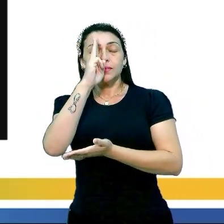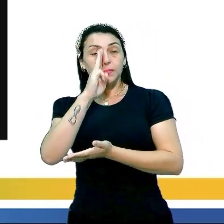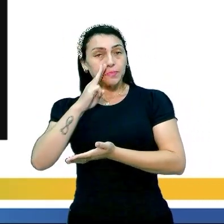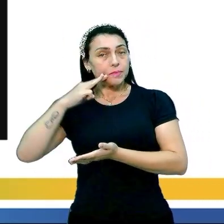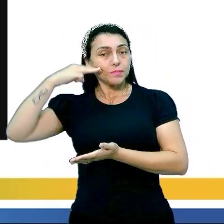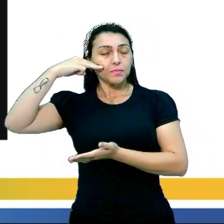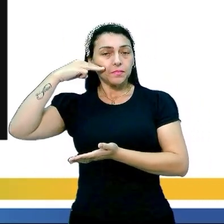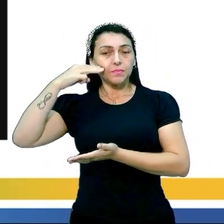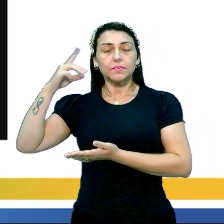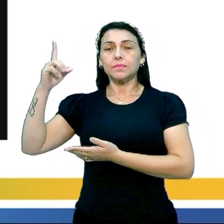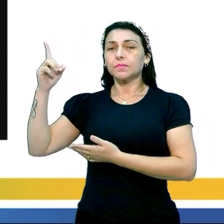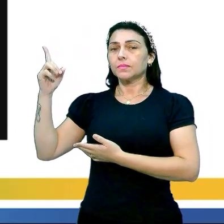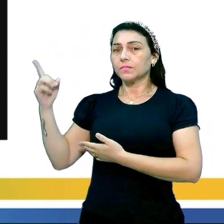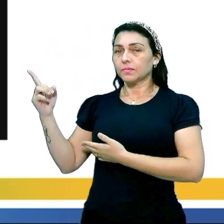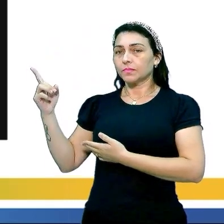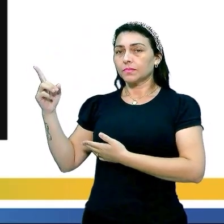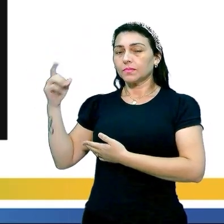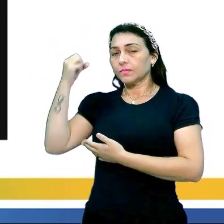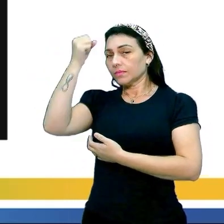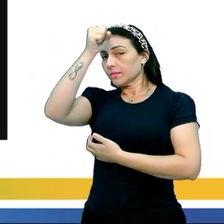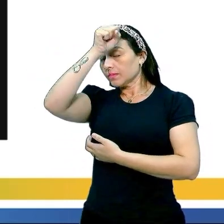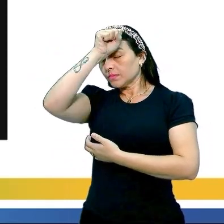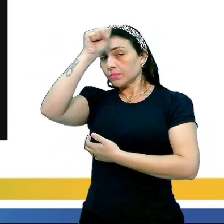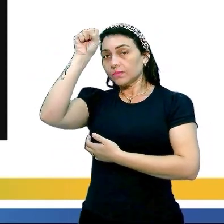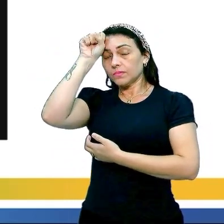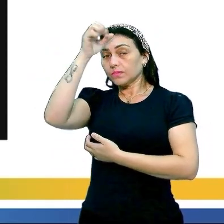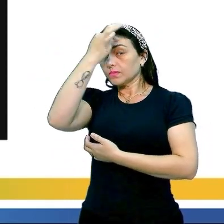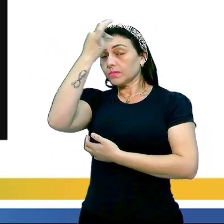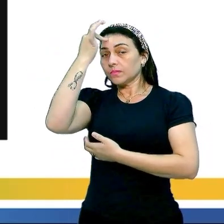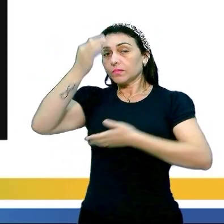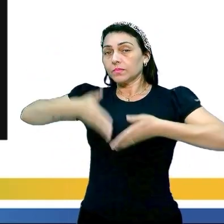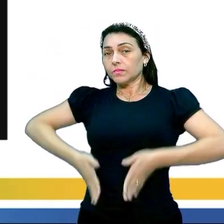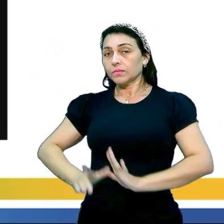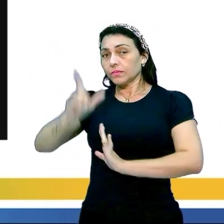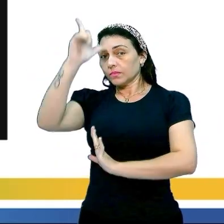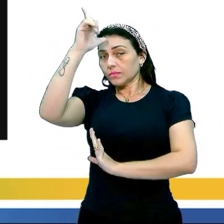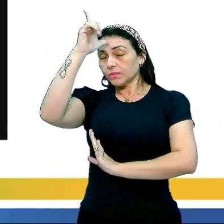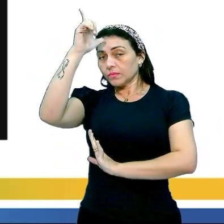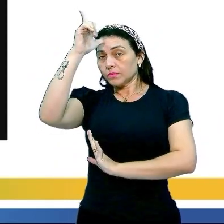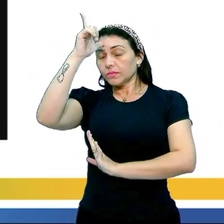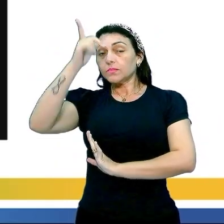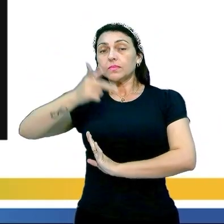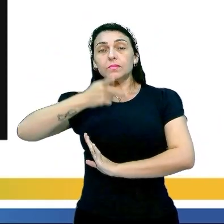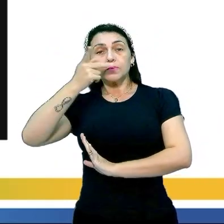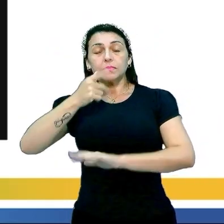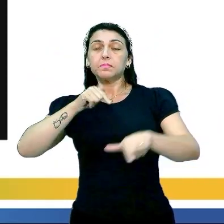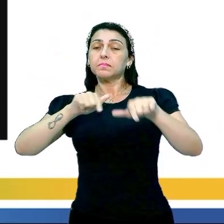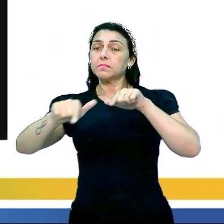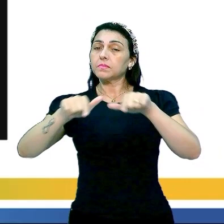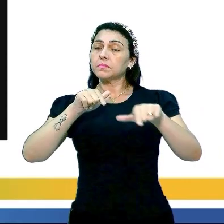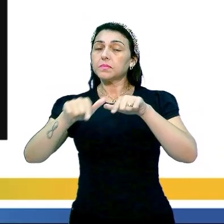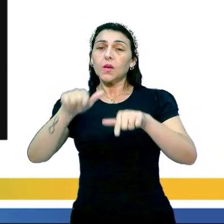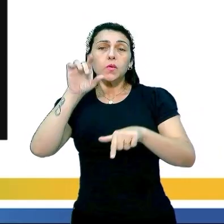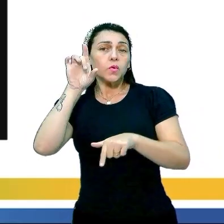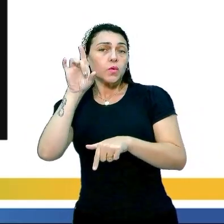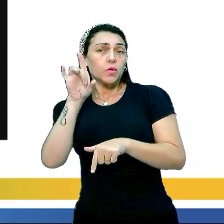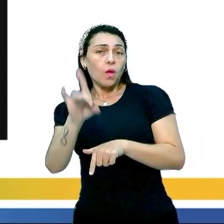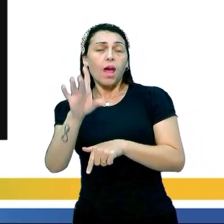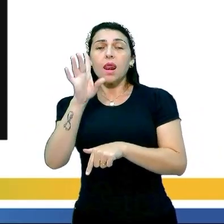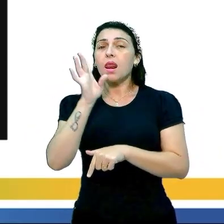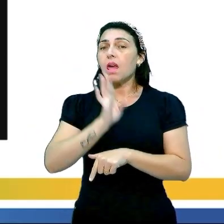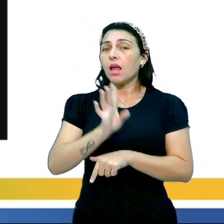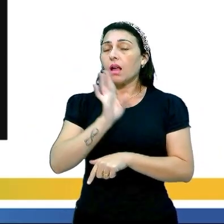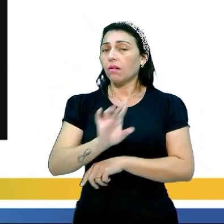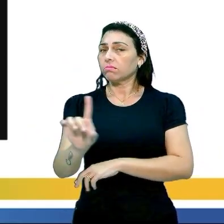Marx, esse grande sociólogo e filósofo alemão, ele vai afirmar que o trabalho não é uma coisa muito